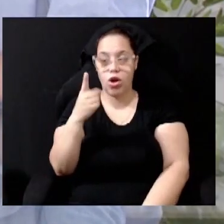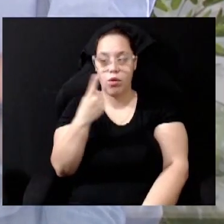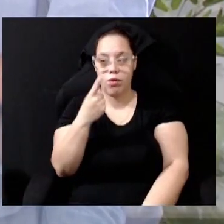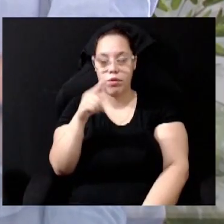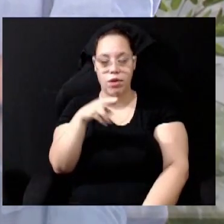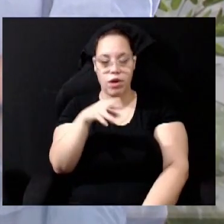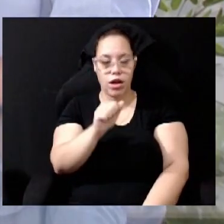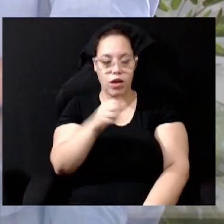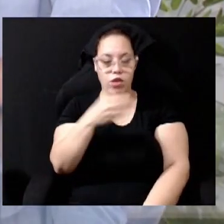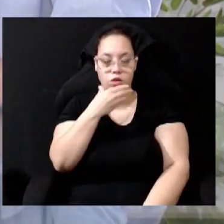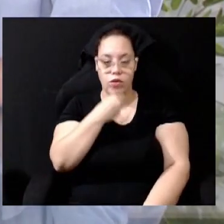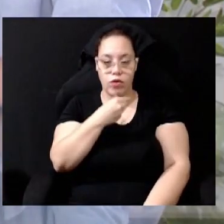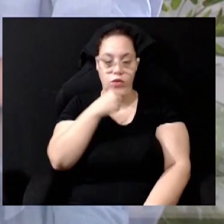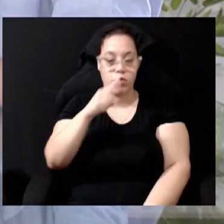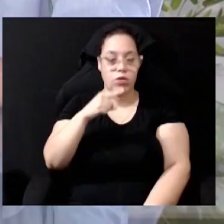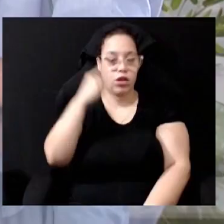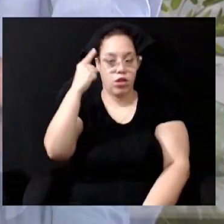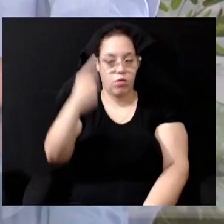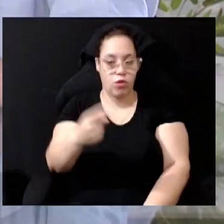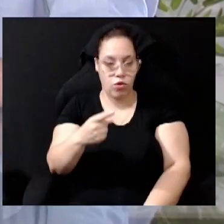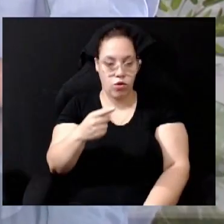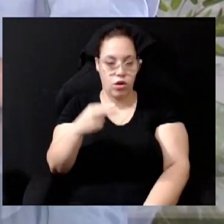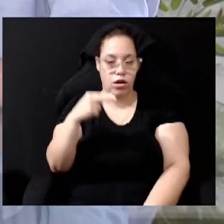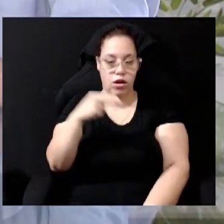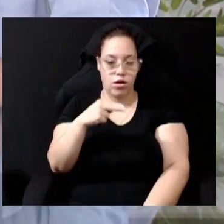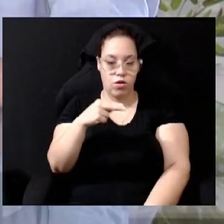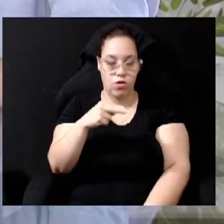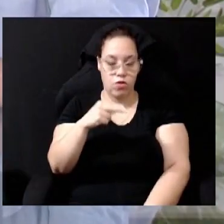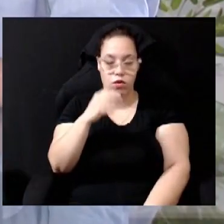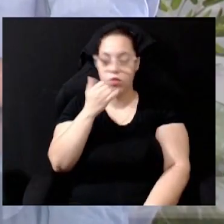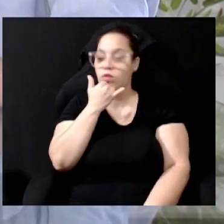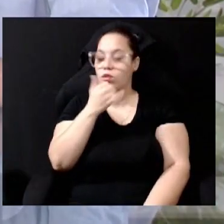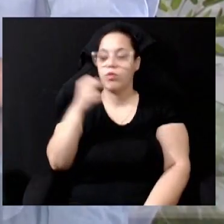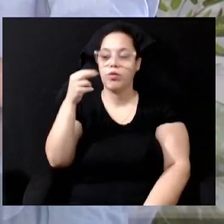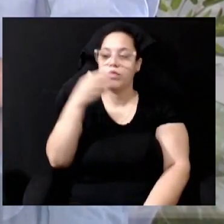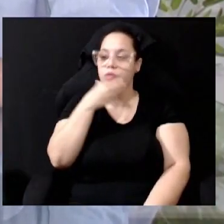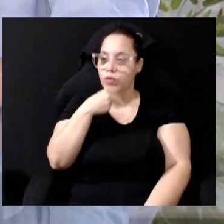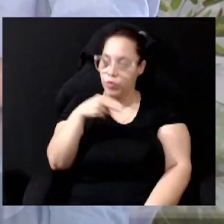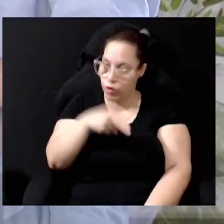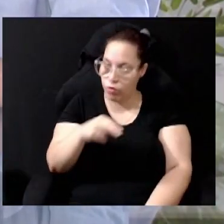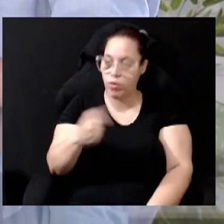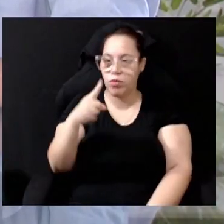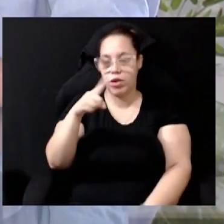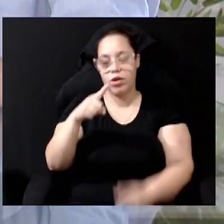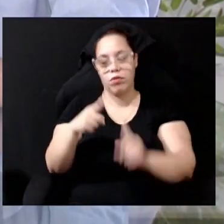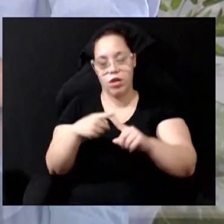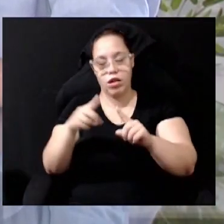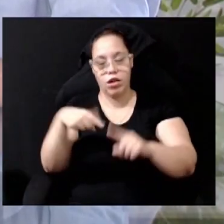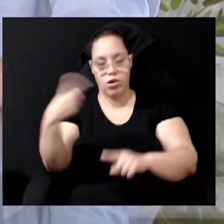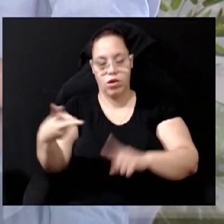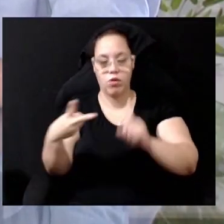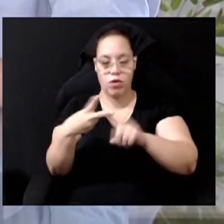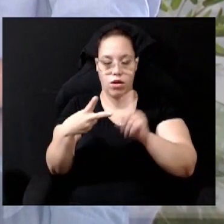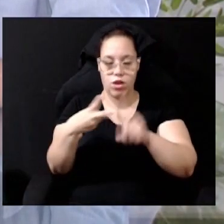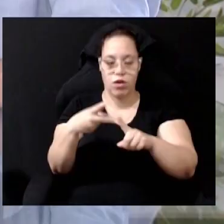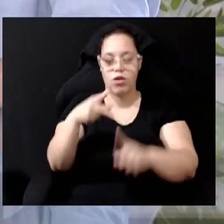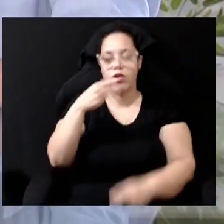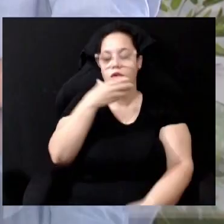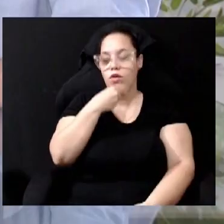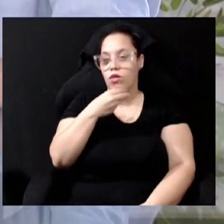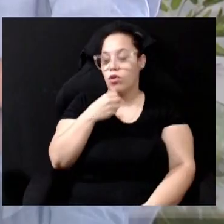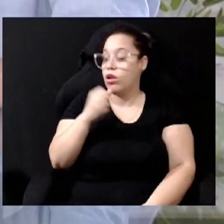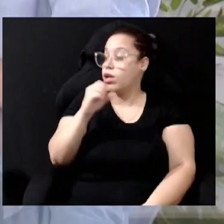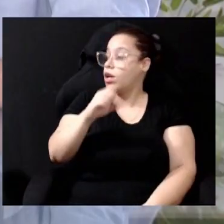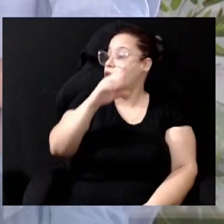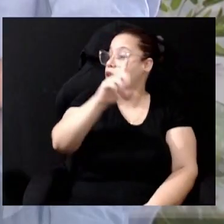poder receber em dezembro a segunda parcela. E quem tem direito a esse benefício, né, são os trabalhadores CLTs, como você